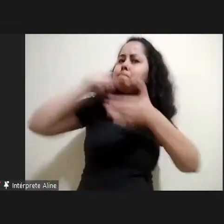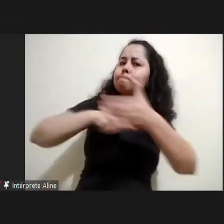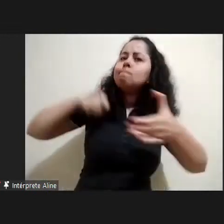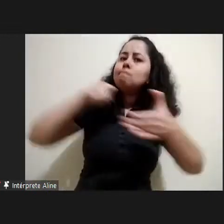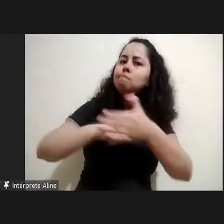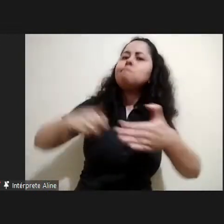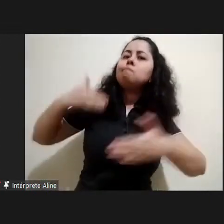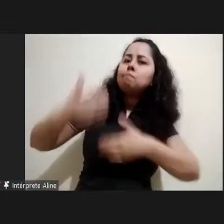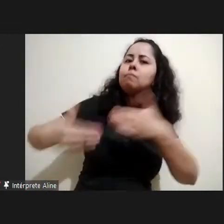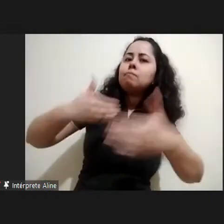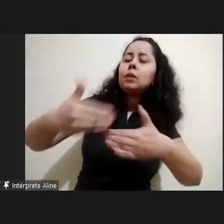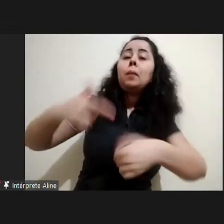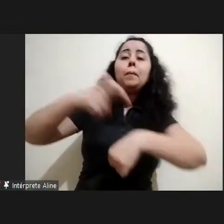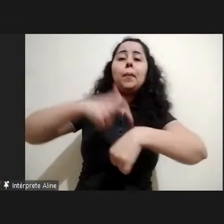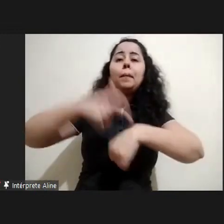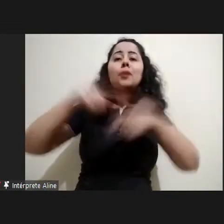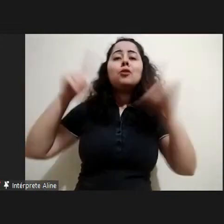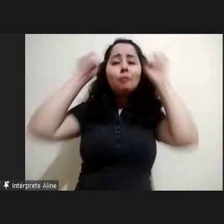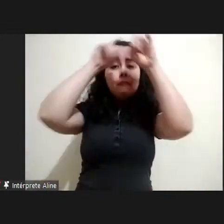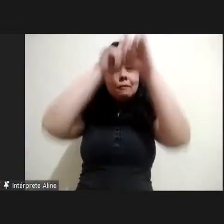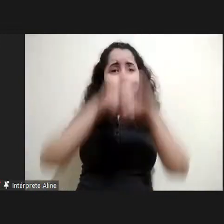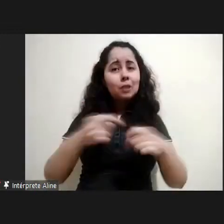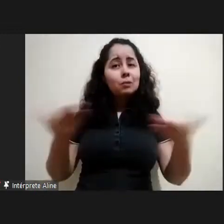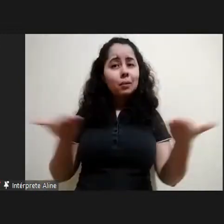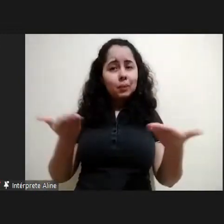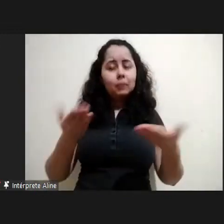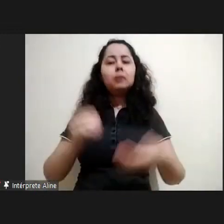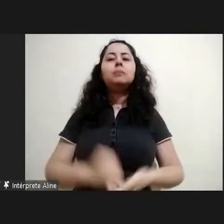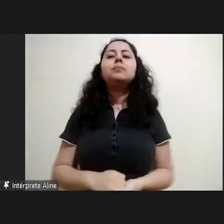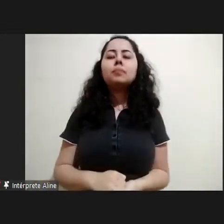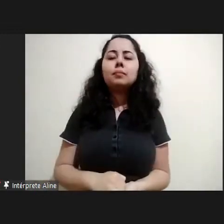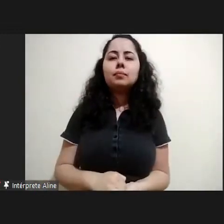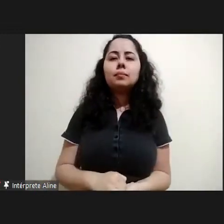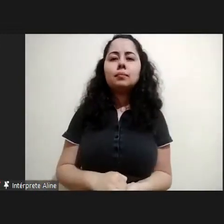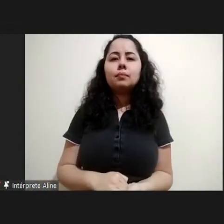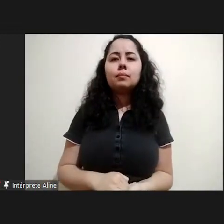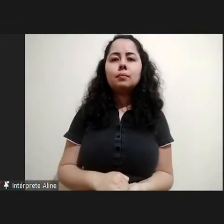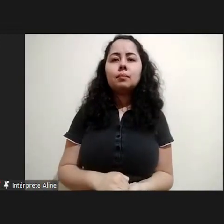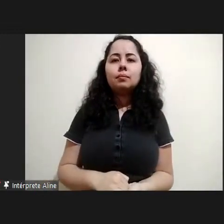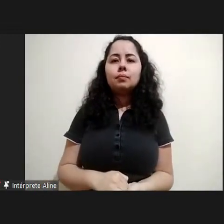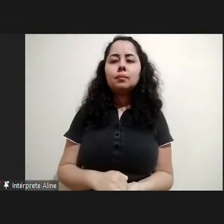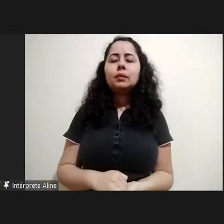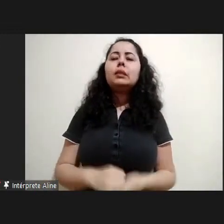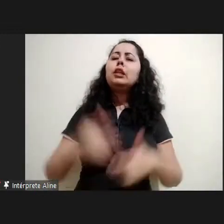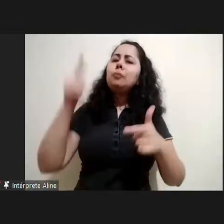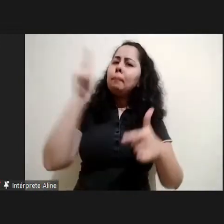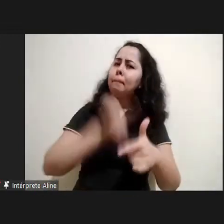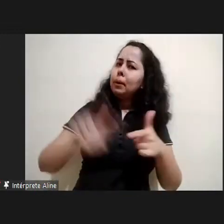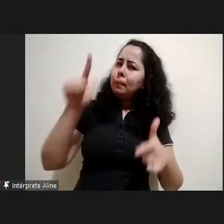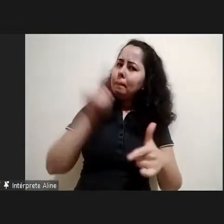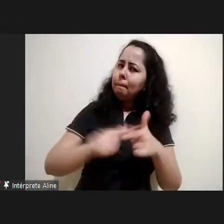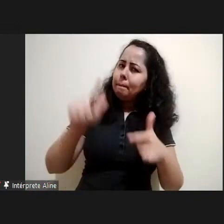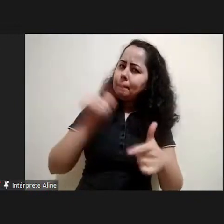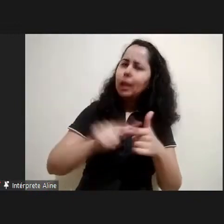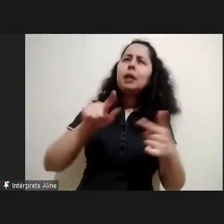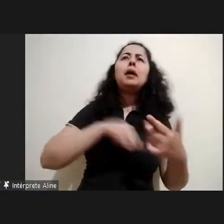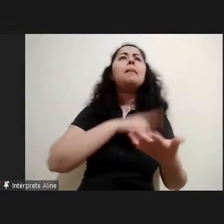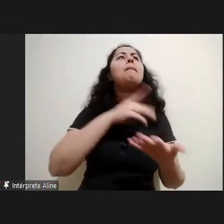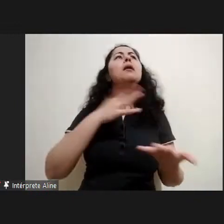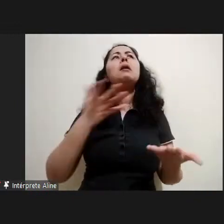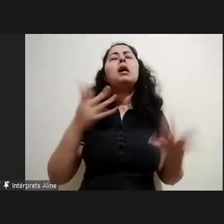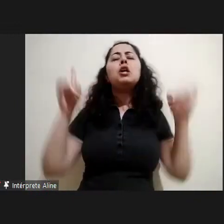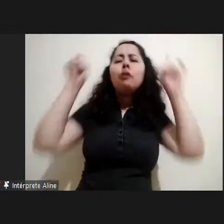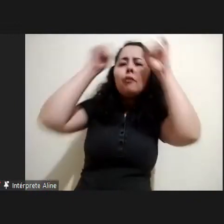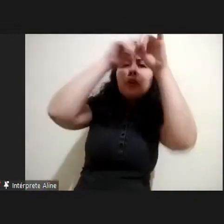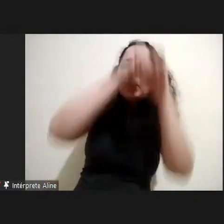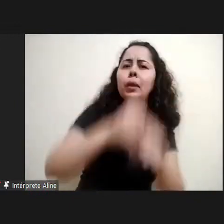como esse. Apesar de todos os questionamentos, apesar de todas as dificuldades orçamentárias,